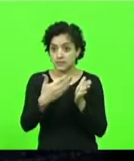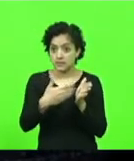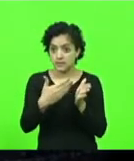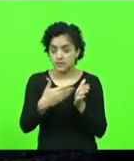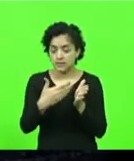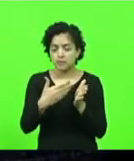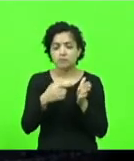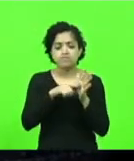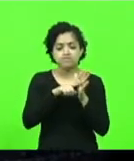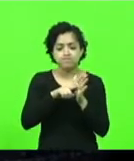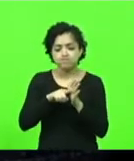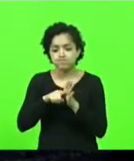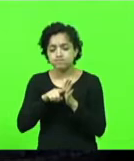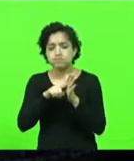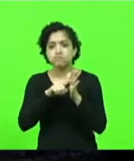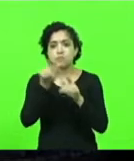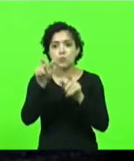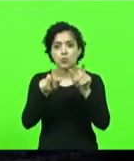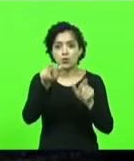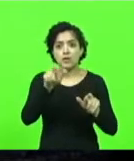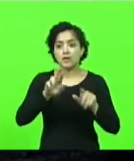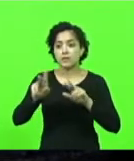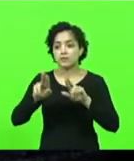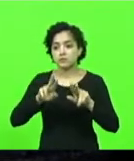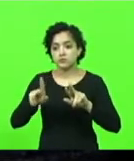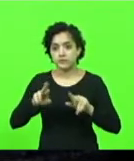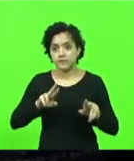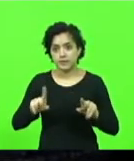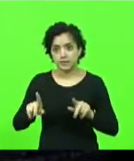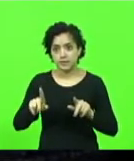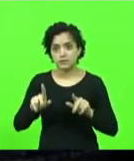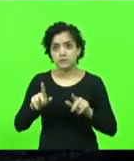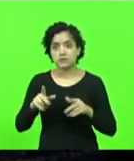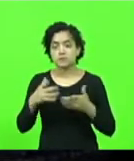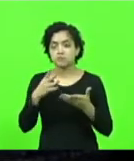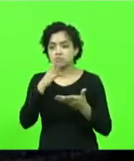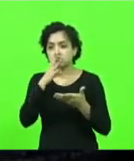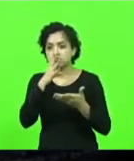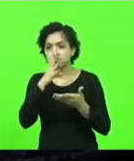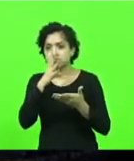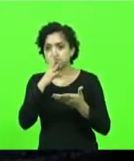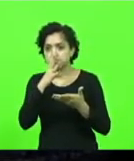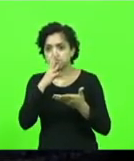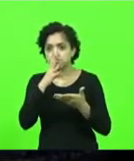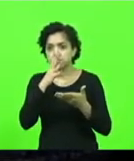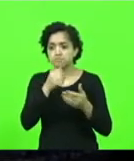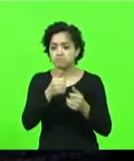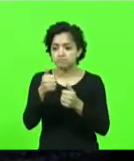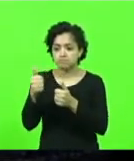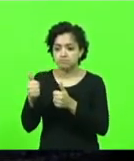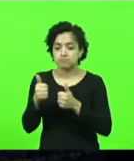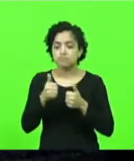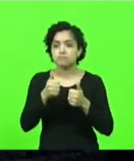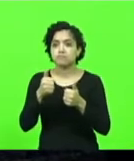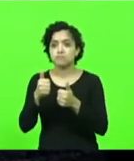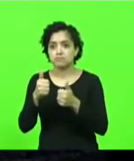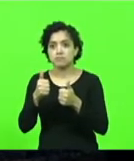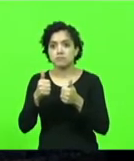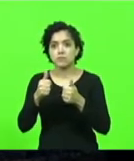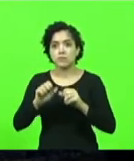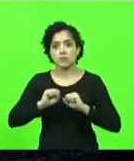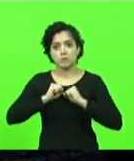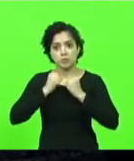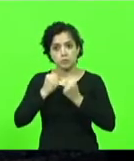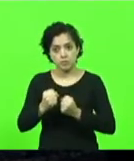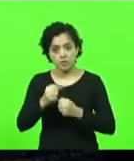eu busquei mulheres diferentes mulheres que inspiram que conspiram para o bem mulheres destemidas